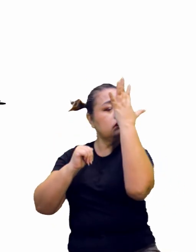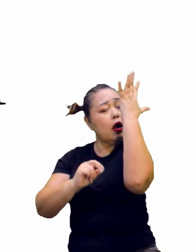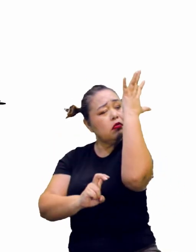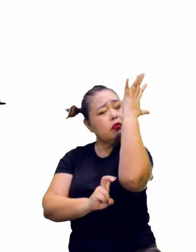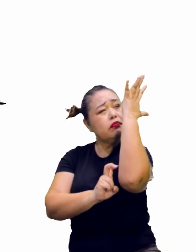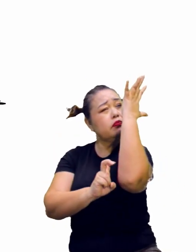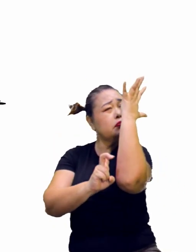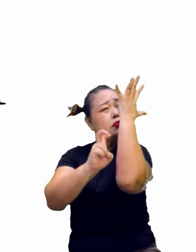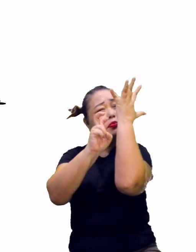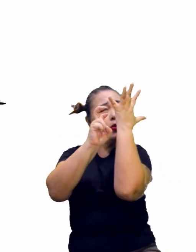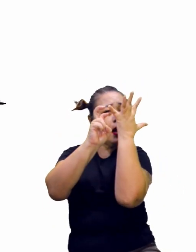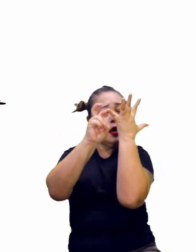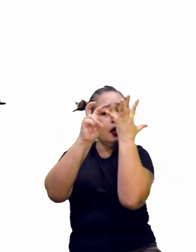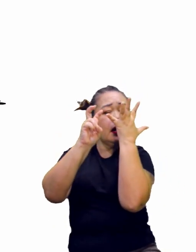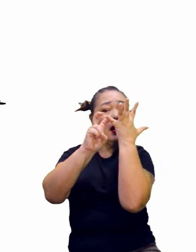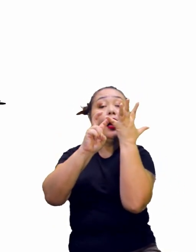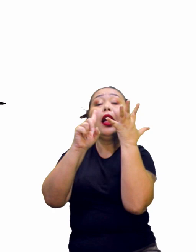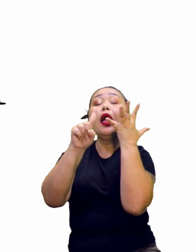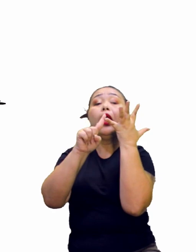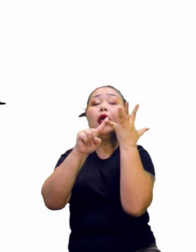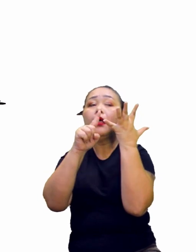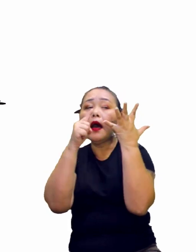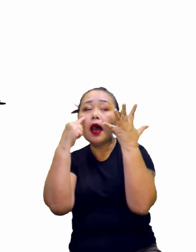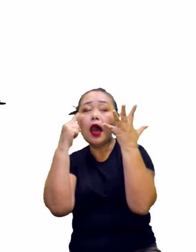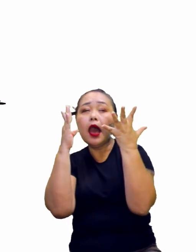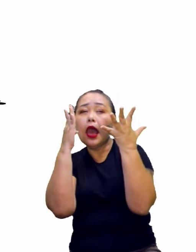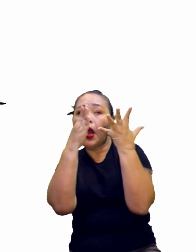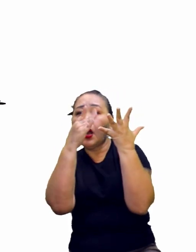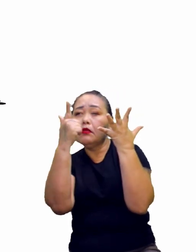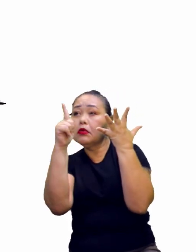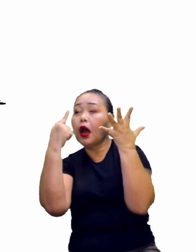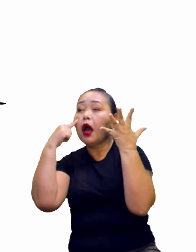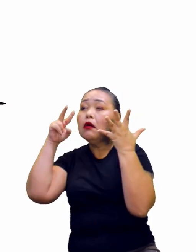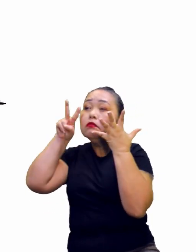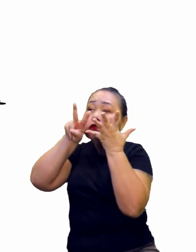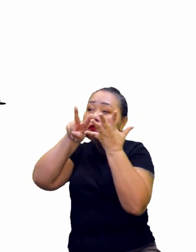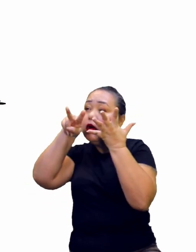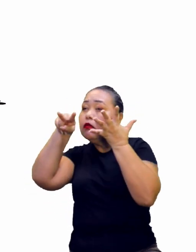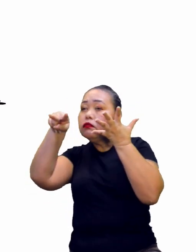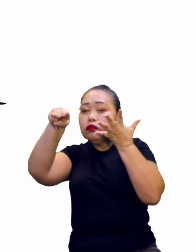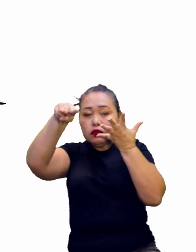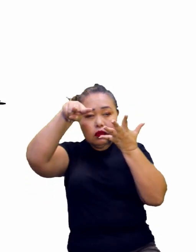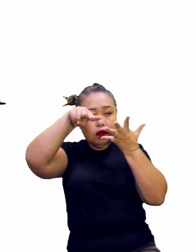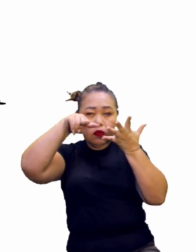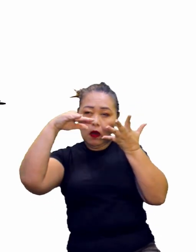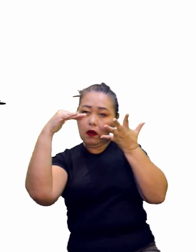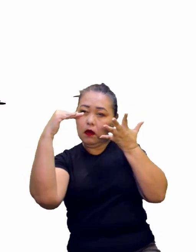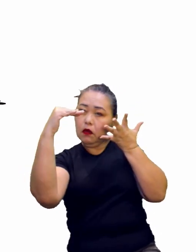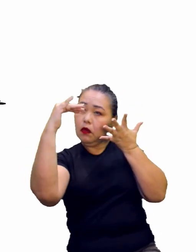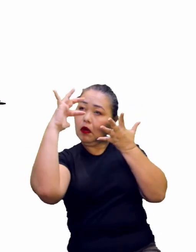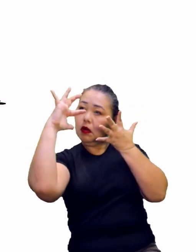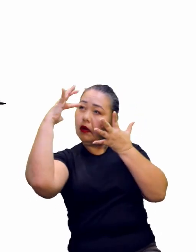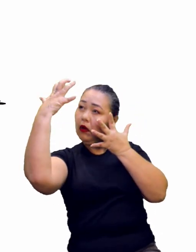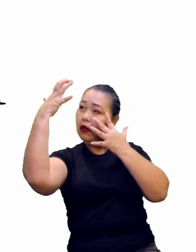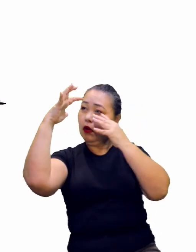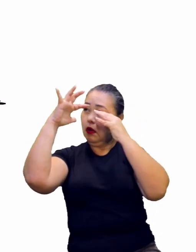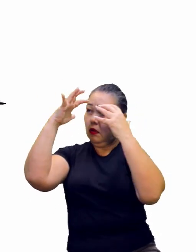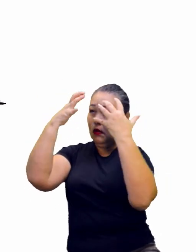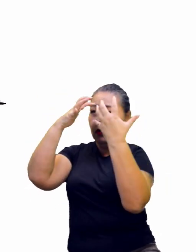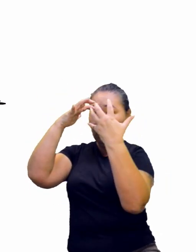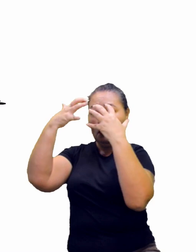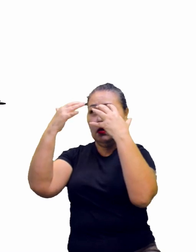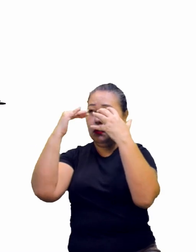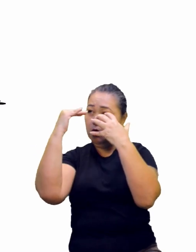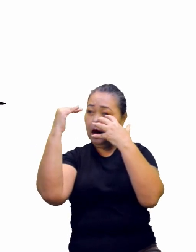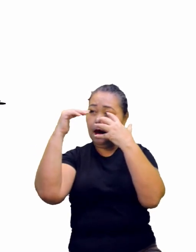árvore e eles fazem uma localização geográfica com o padrão das copas das árvores.